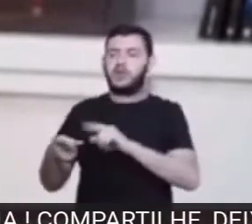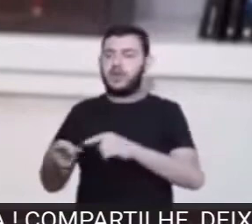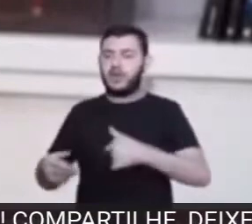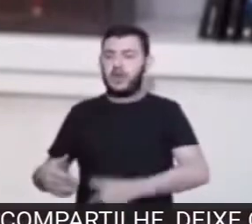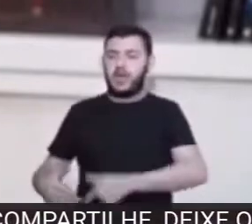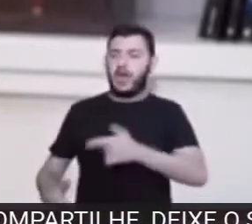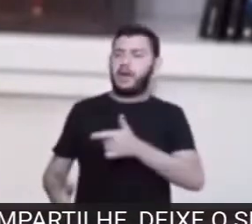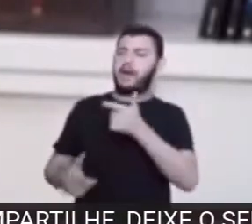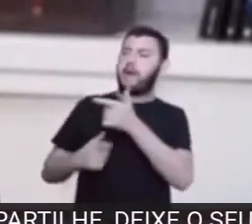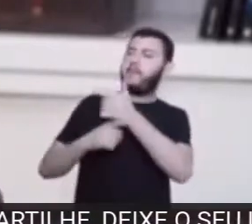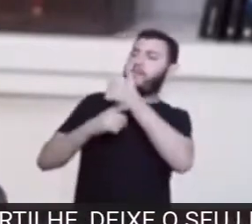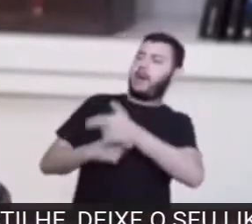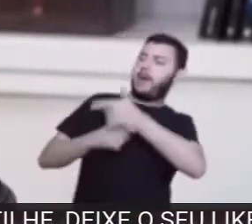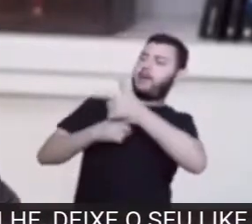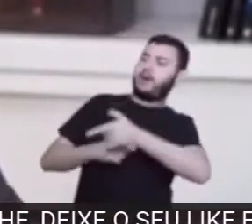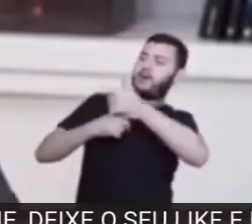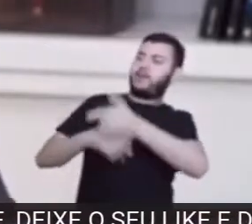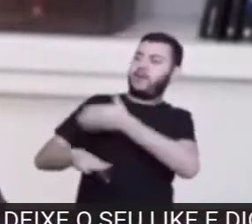fazer